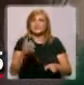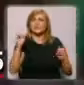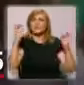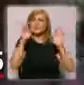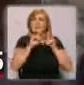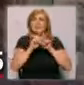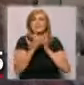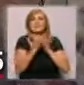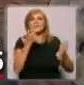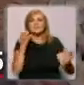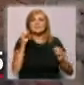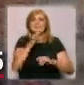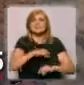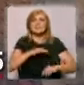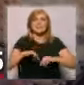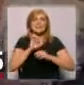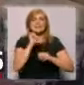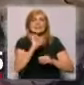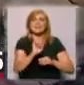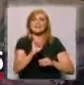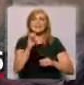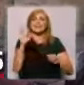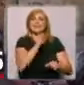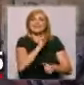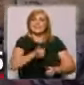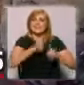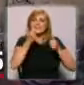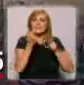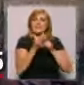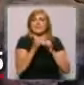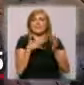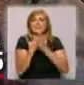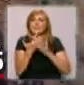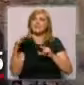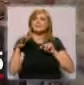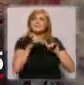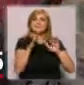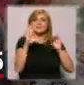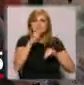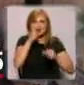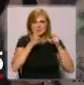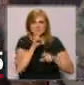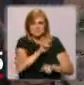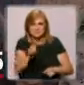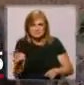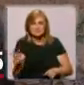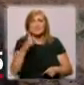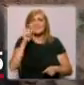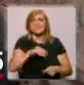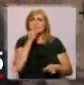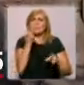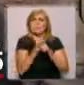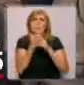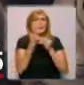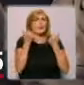diferentes que apelam à arquitetura da cidade e por isso podem trazer mais turistas. Para além disso, continua-se a comer muito bem